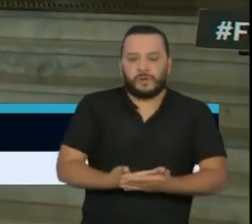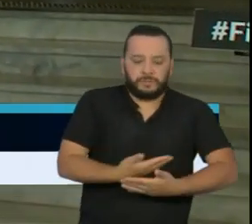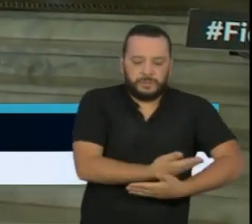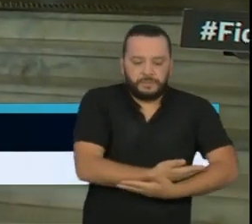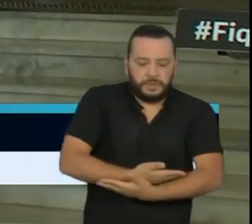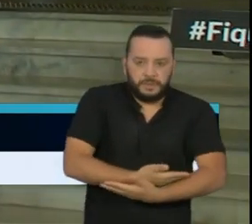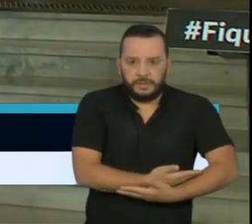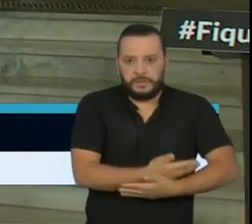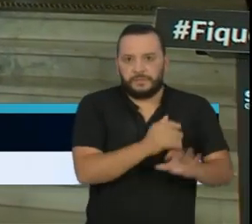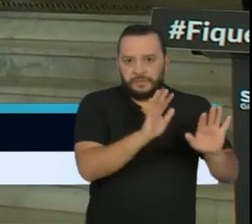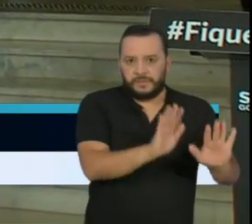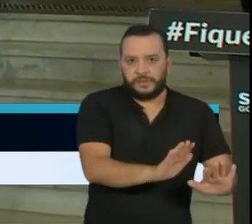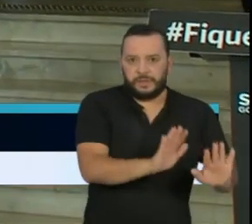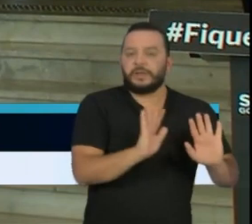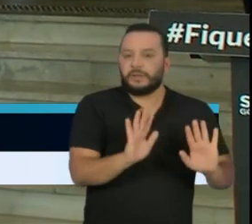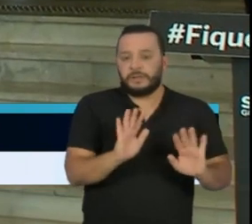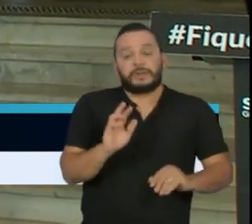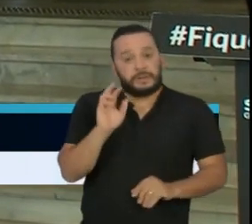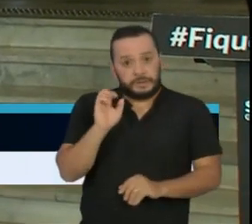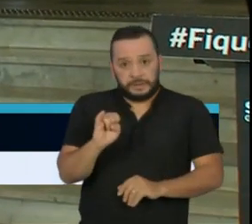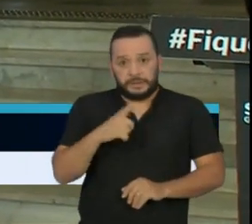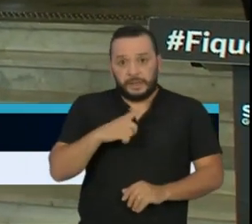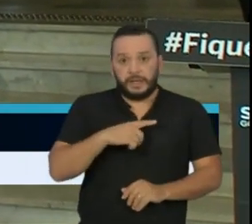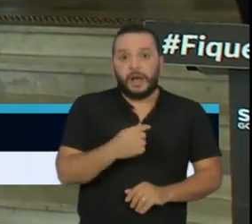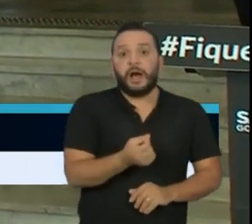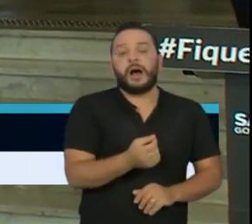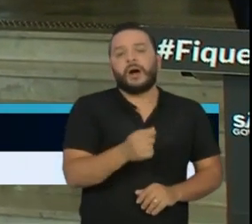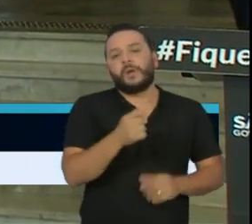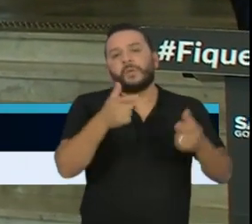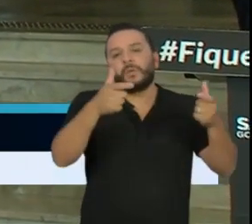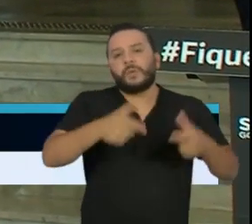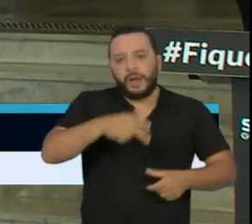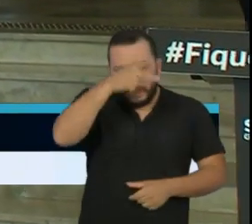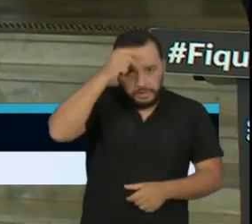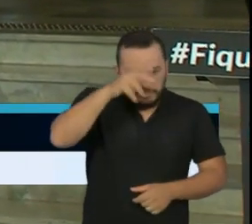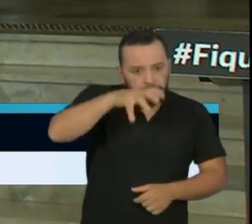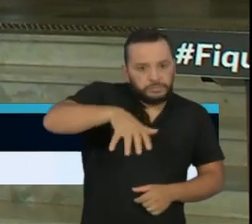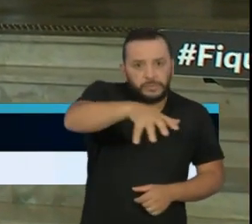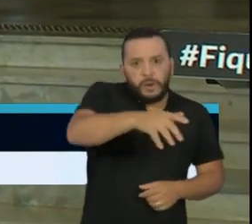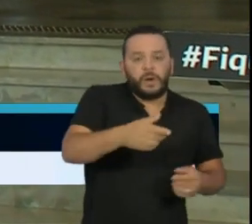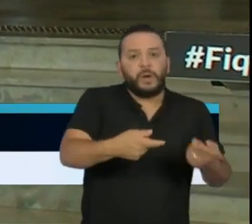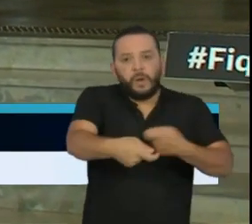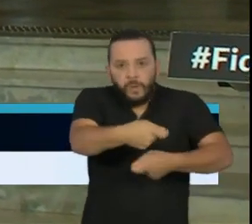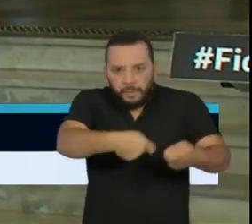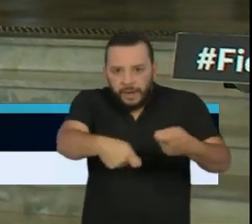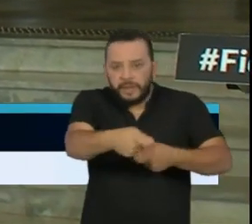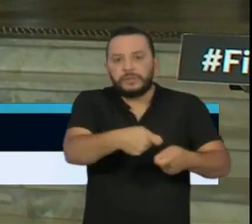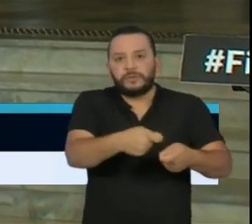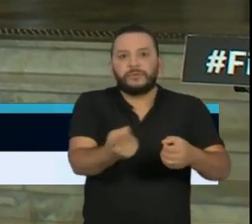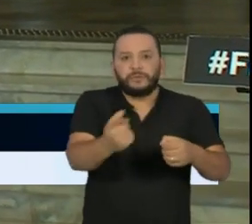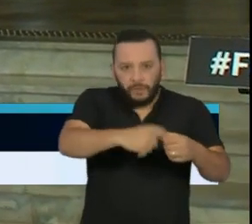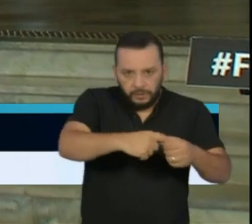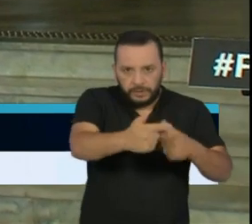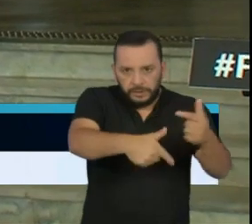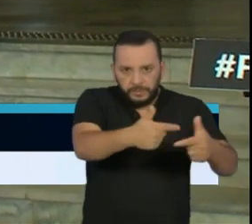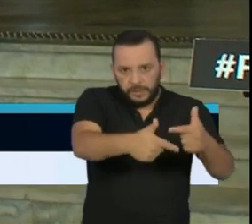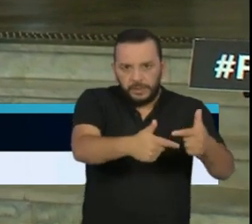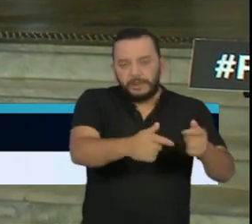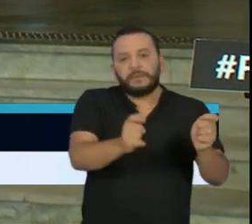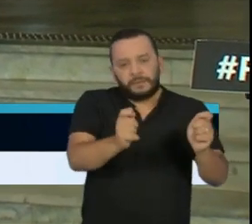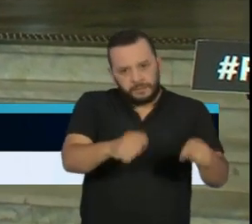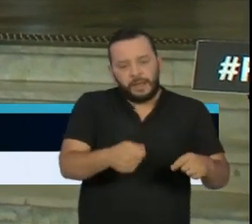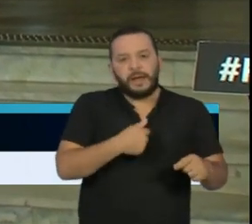se tiver a liberação de determinado município para, por exemplo, o comércio retornar, poderá ter o atendimento, mas não a todas as